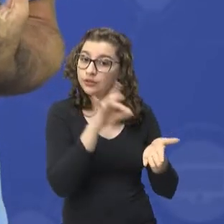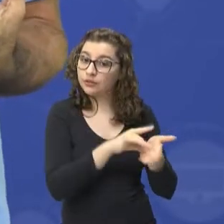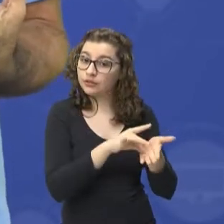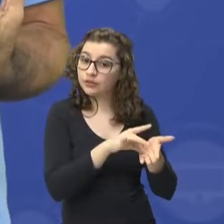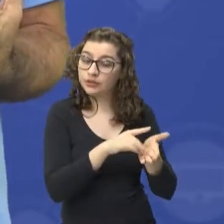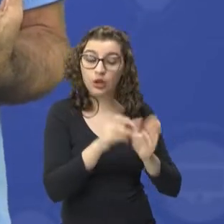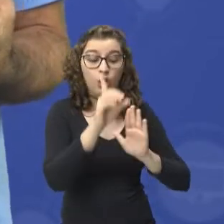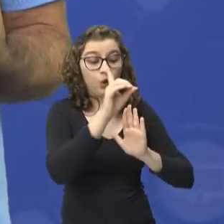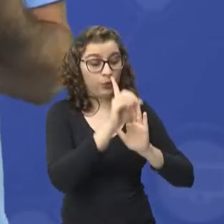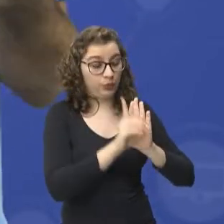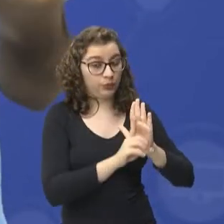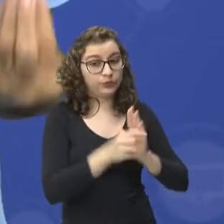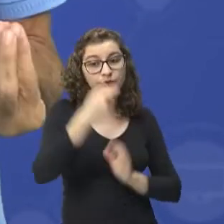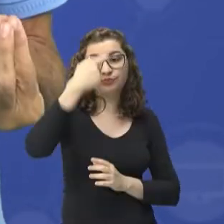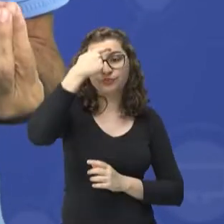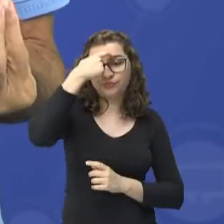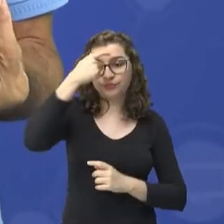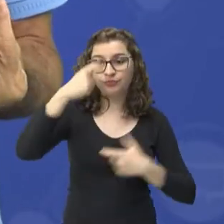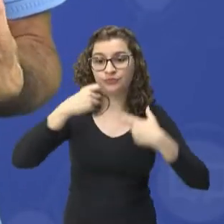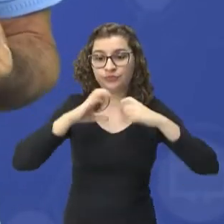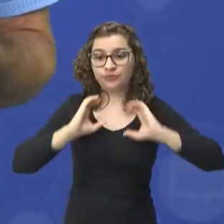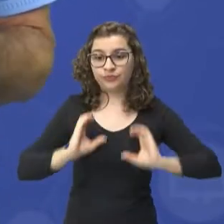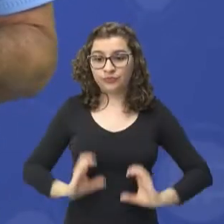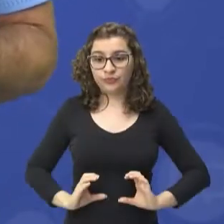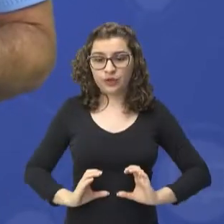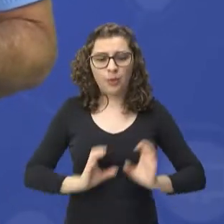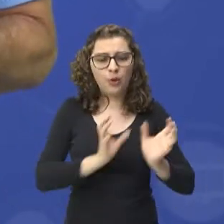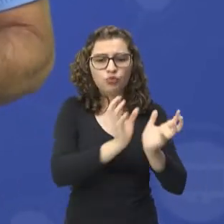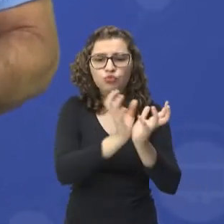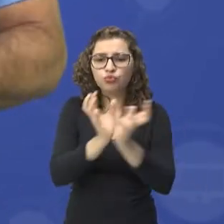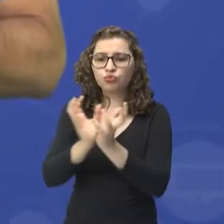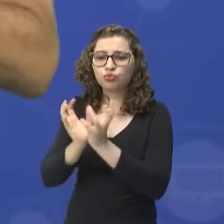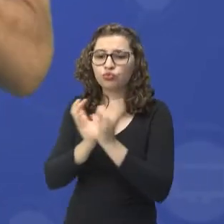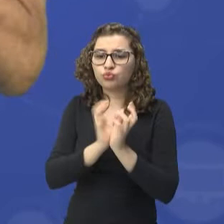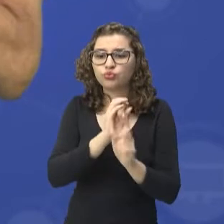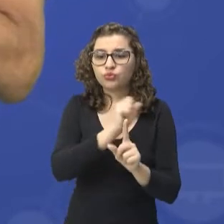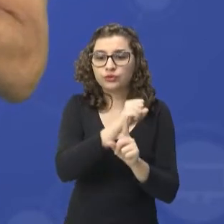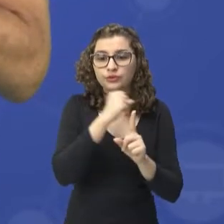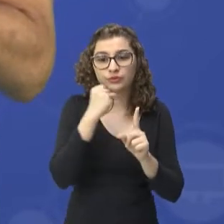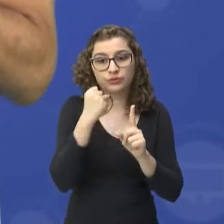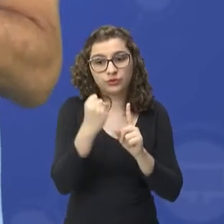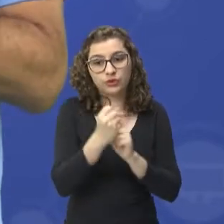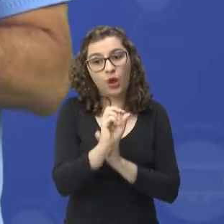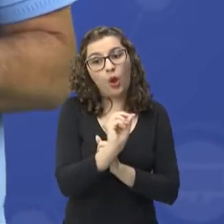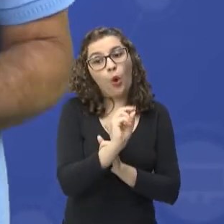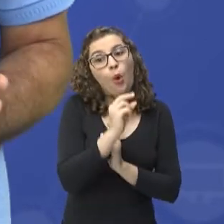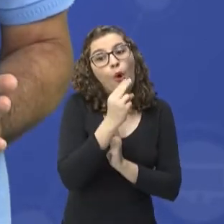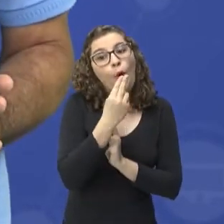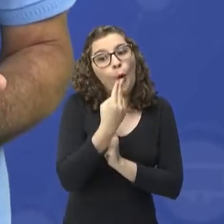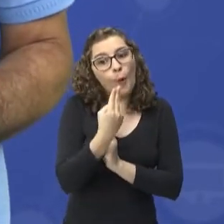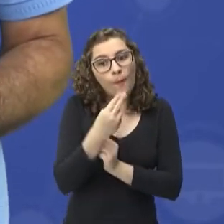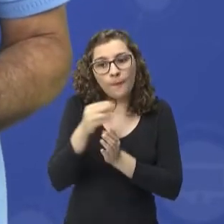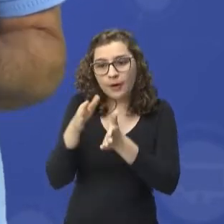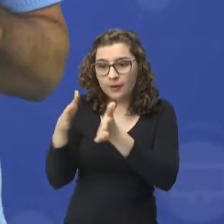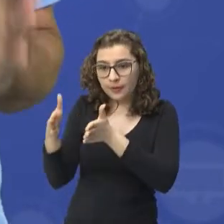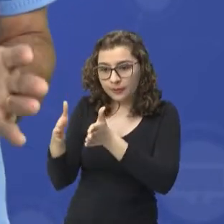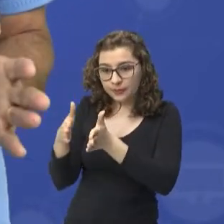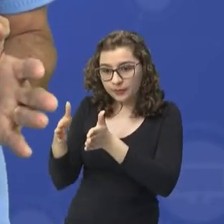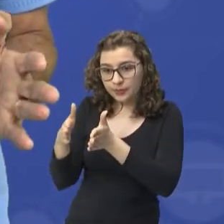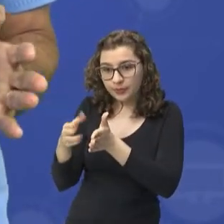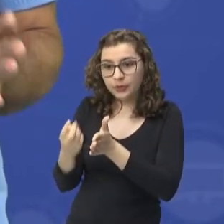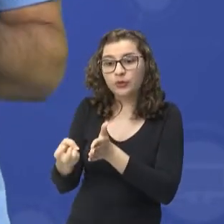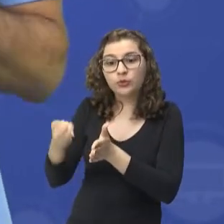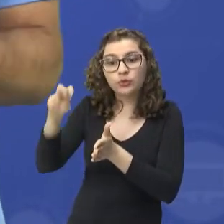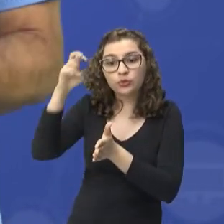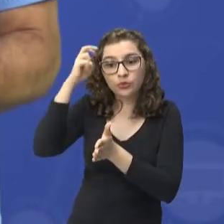de cidadania para vários grupos da sociedade ou para determinado segmento social,